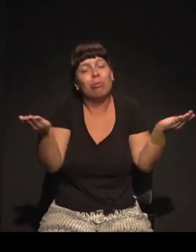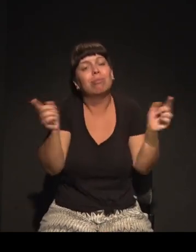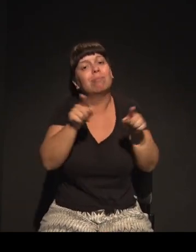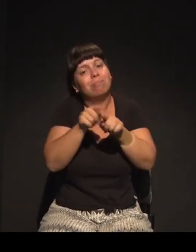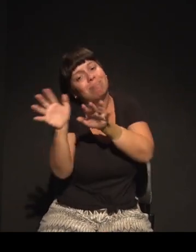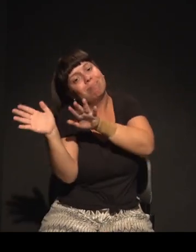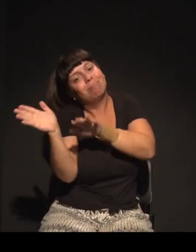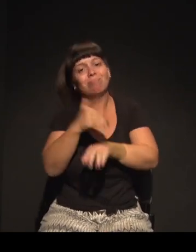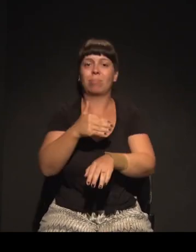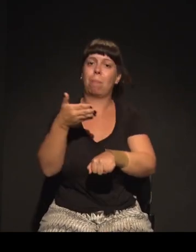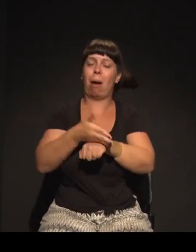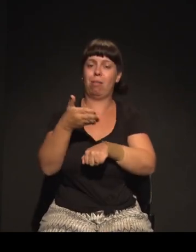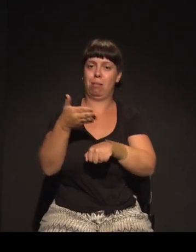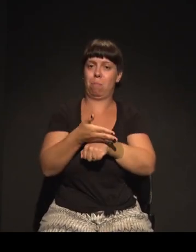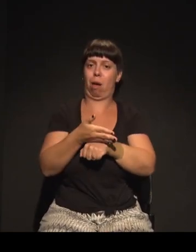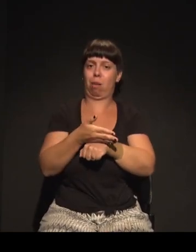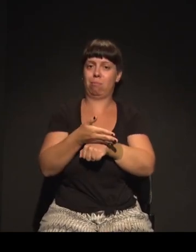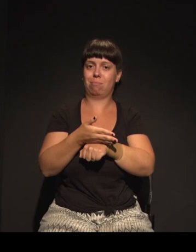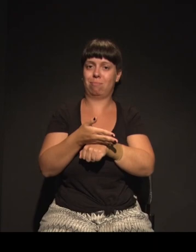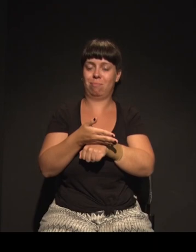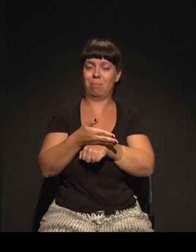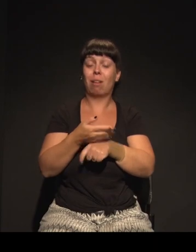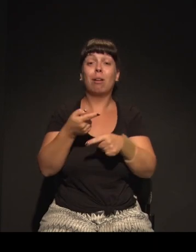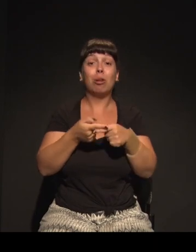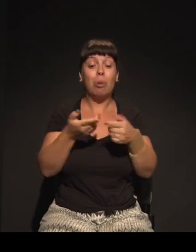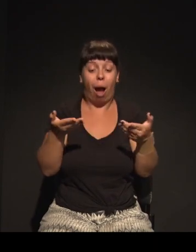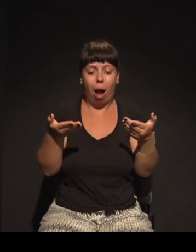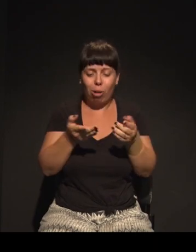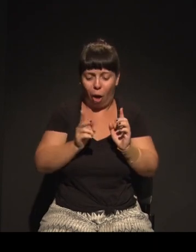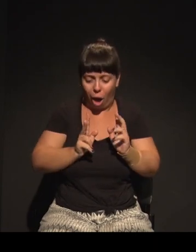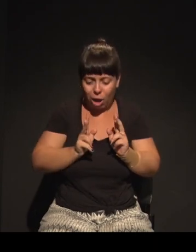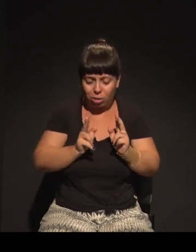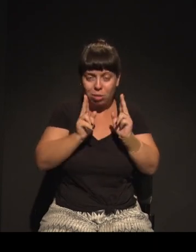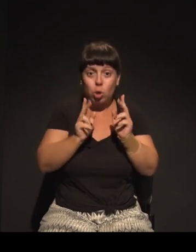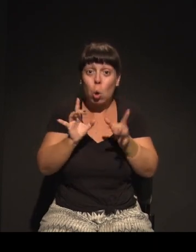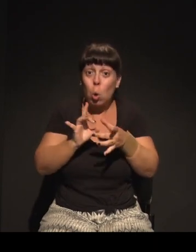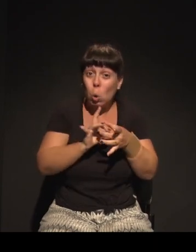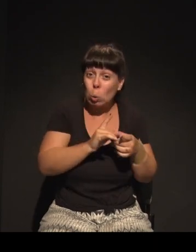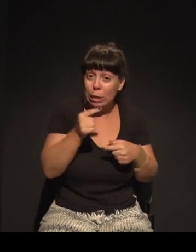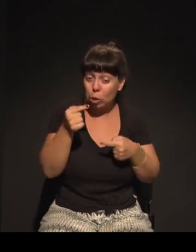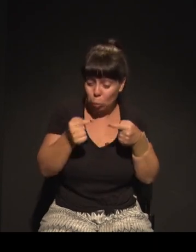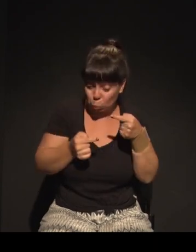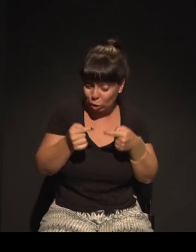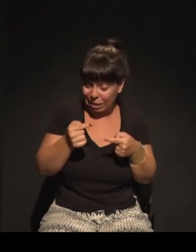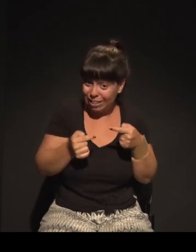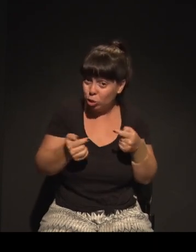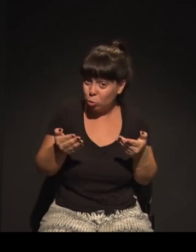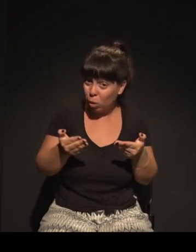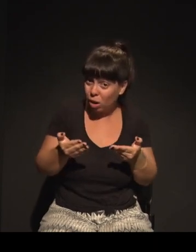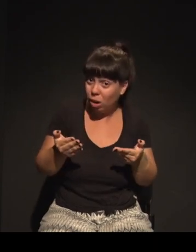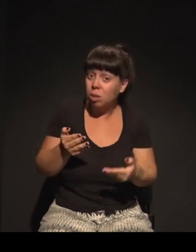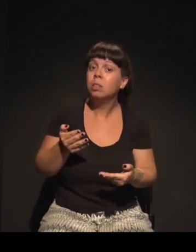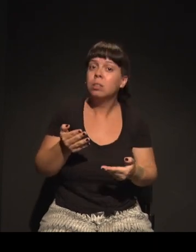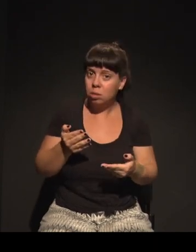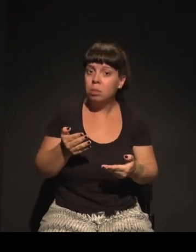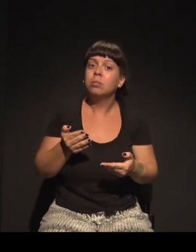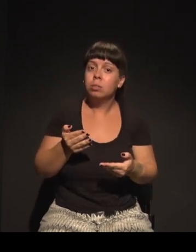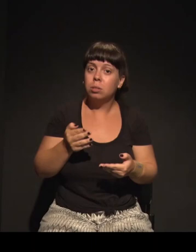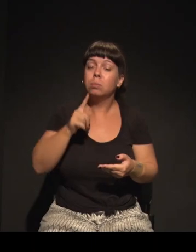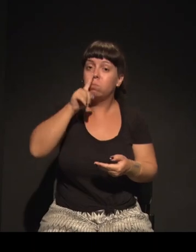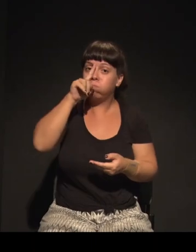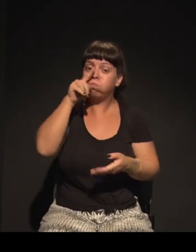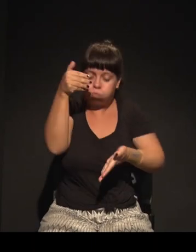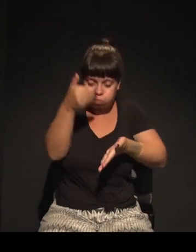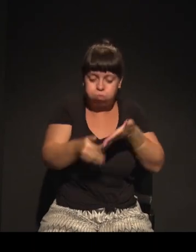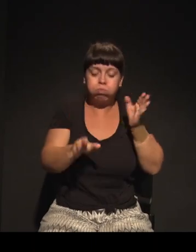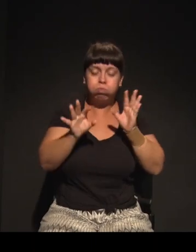na conjuntura política que a gente vive é a gente está correndo risco de de perder mesmo assim que acabarem mas